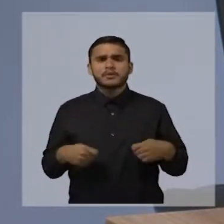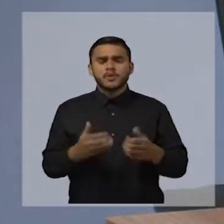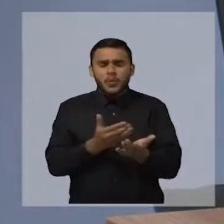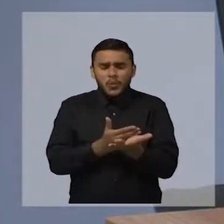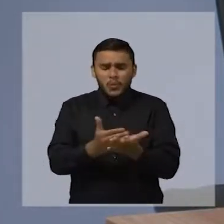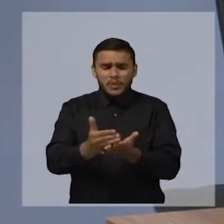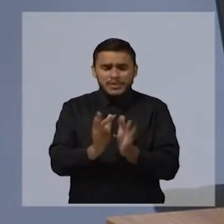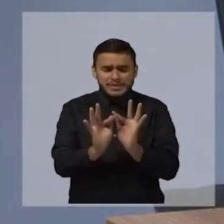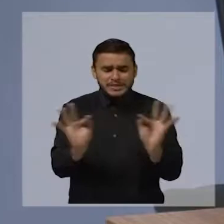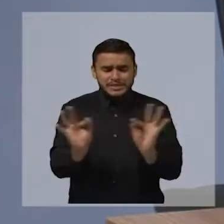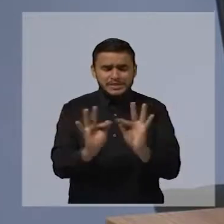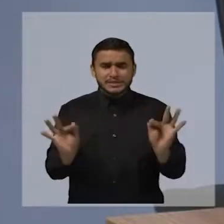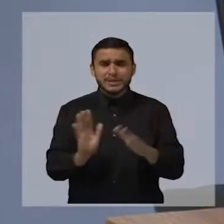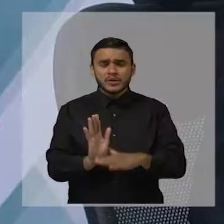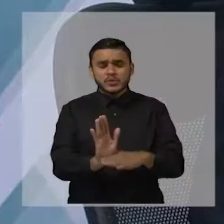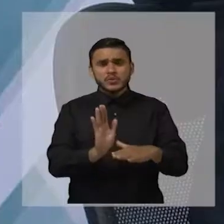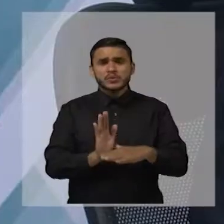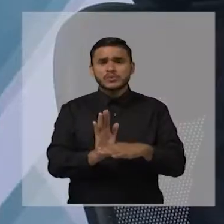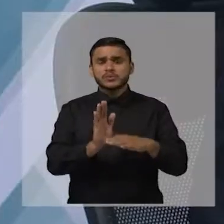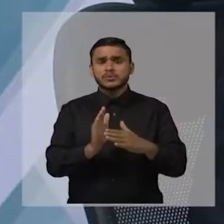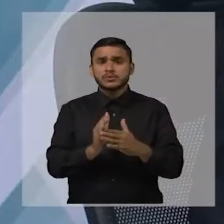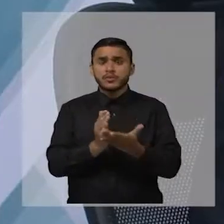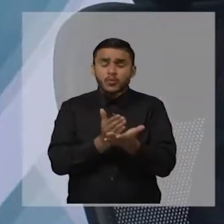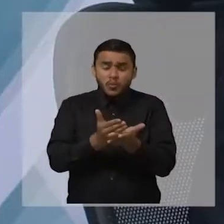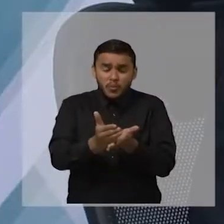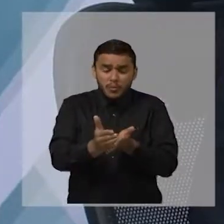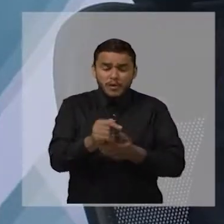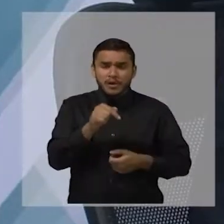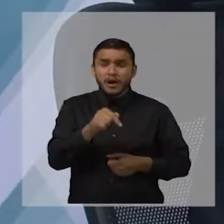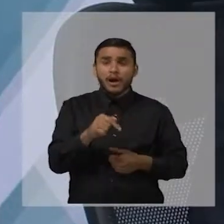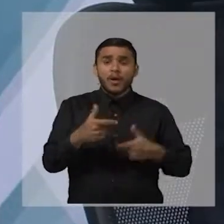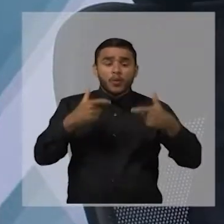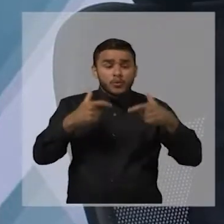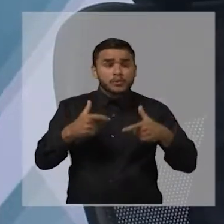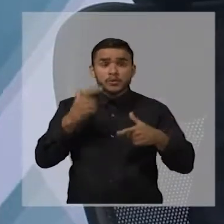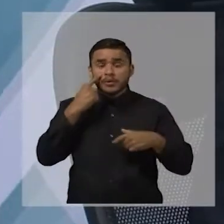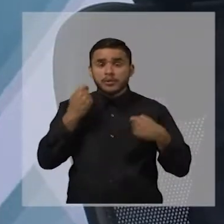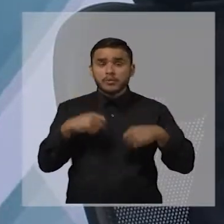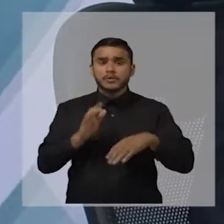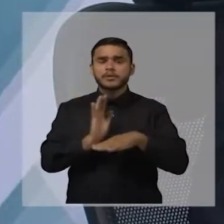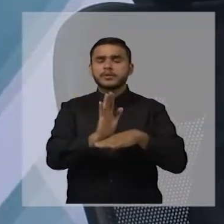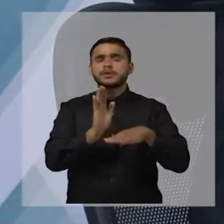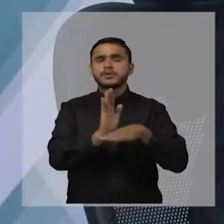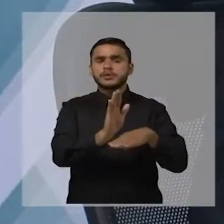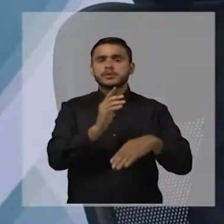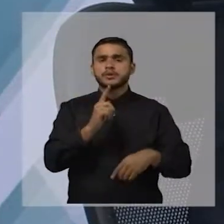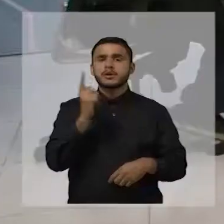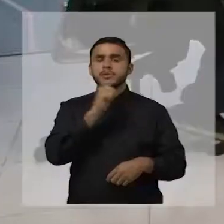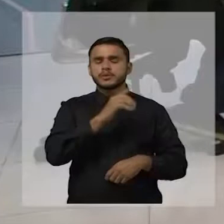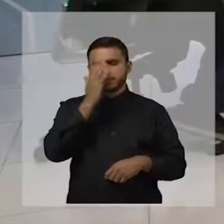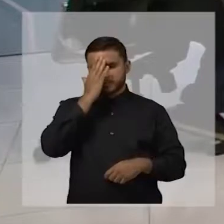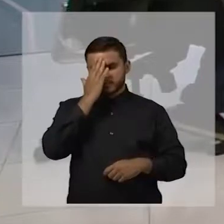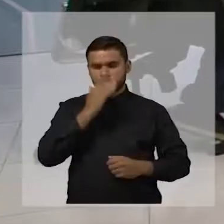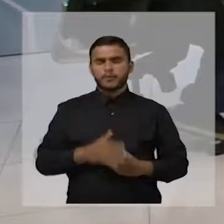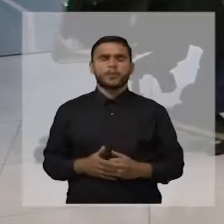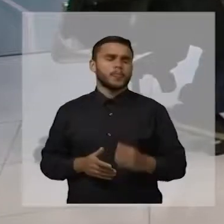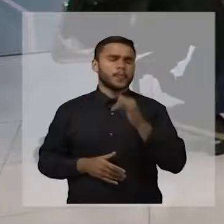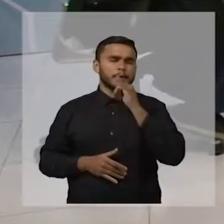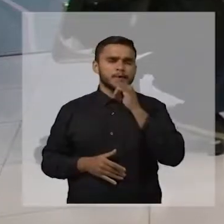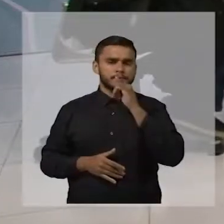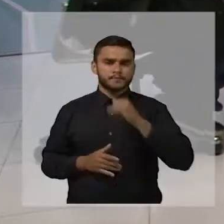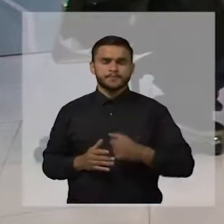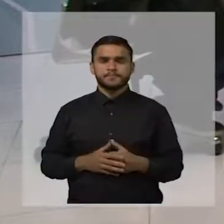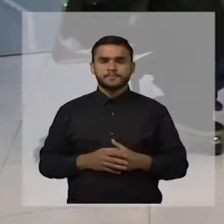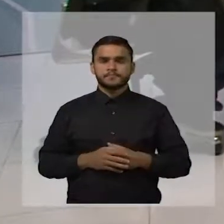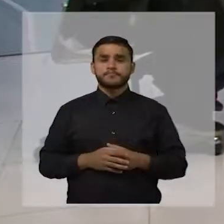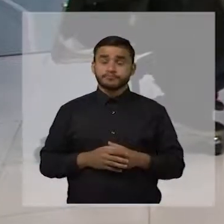começa no mínimo, a questão do troco. A pessoa vai comprar um negócio e dispensa